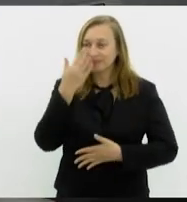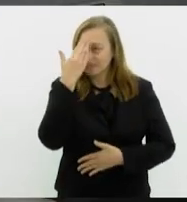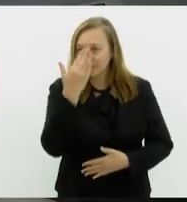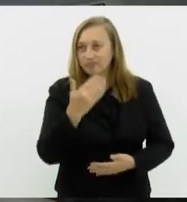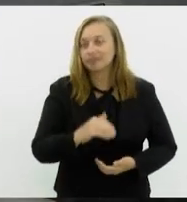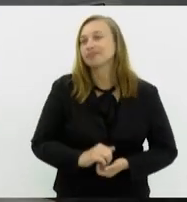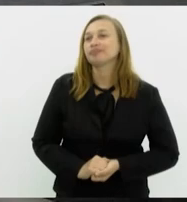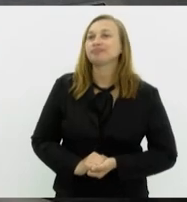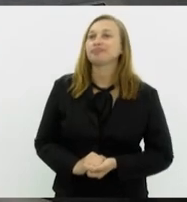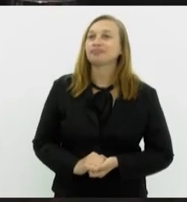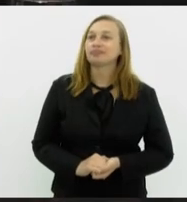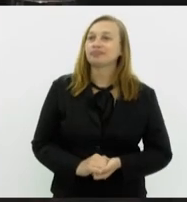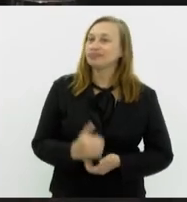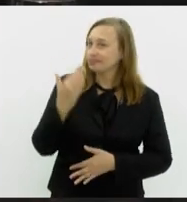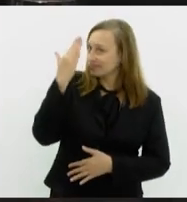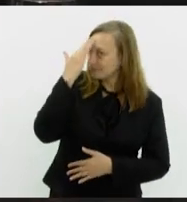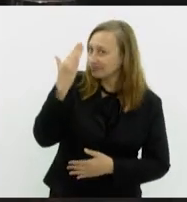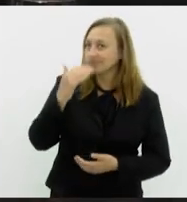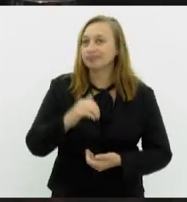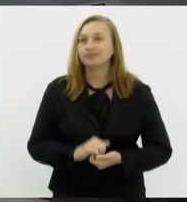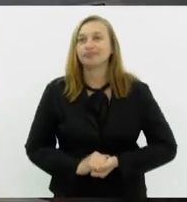Obrigada. Thank you very much.